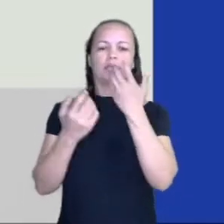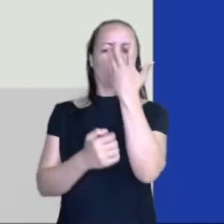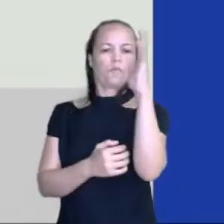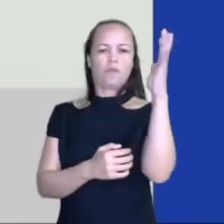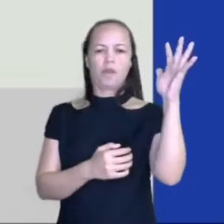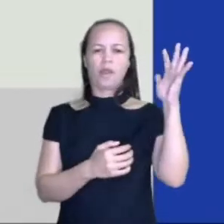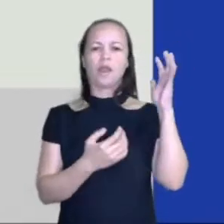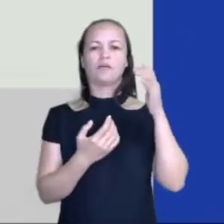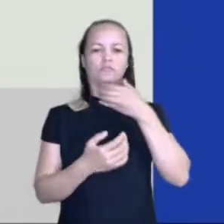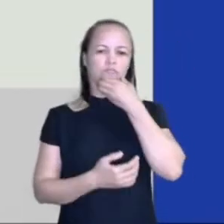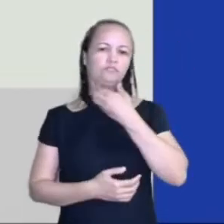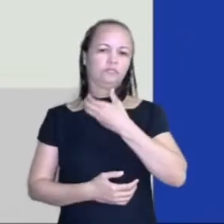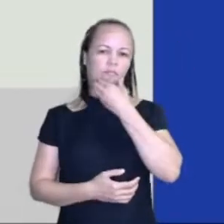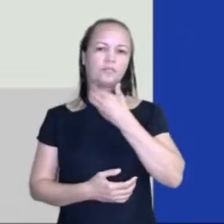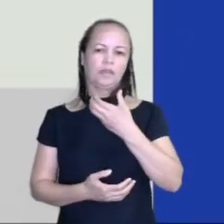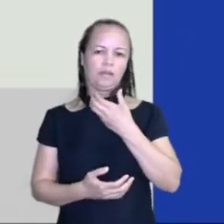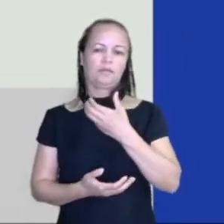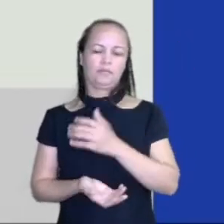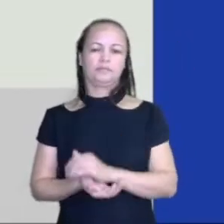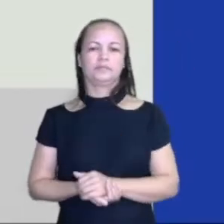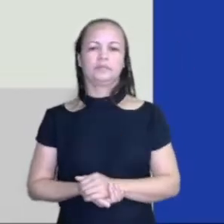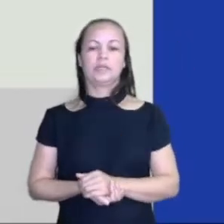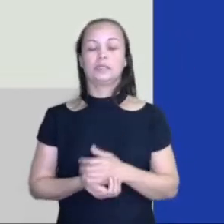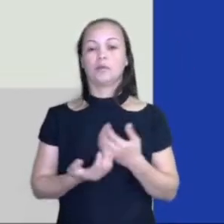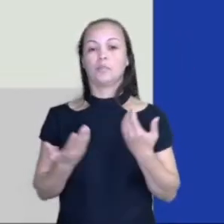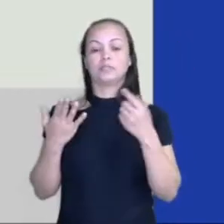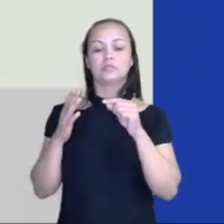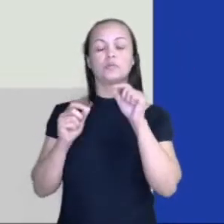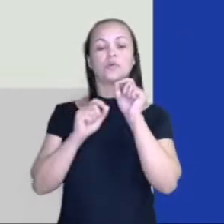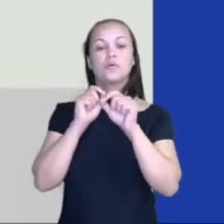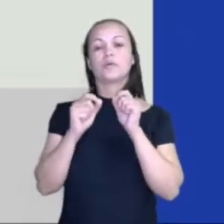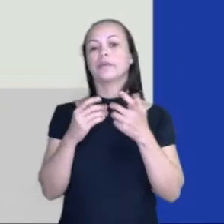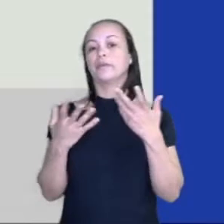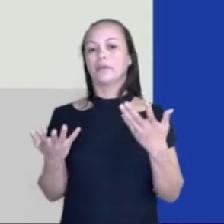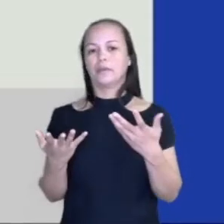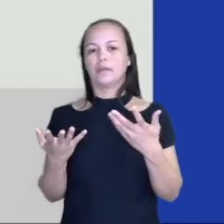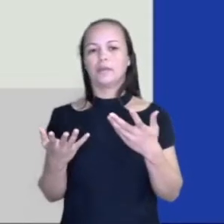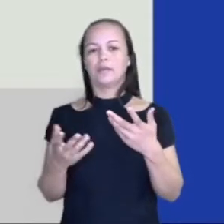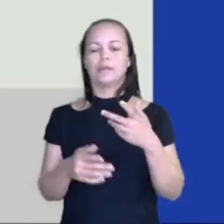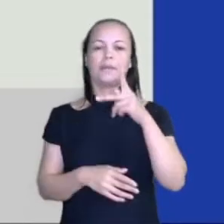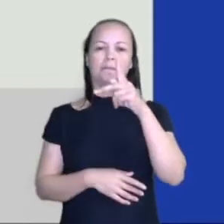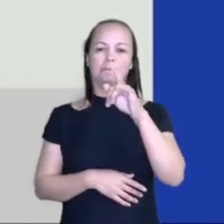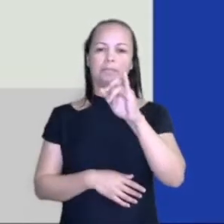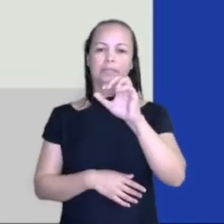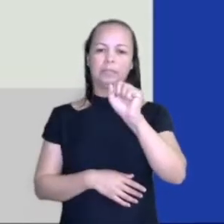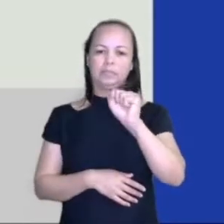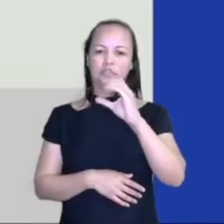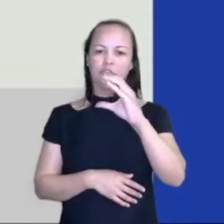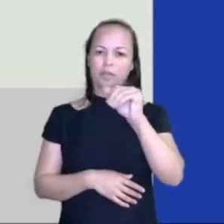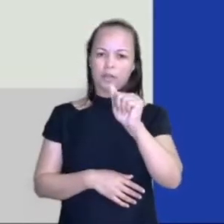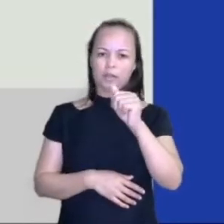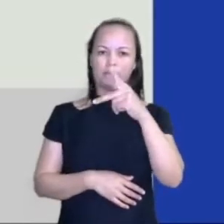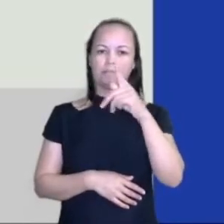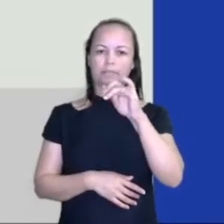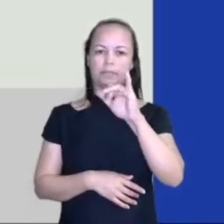né aquela árvore natal o que você coloca lá da Natal um pisca-pisca